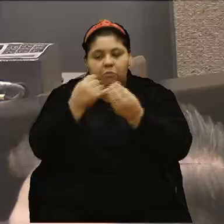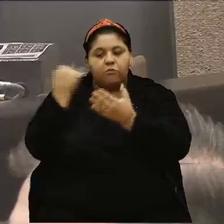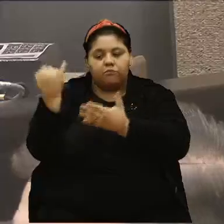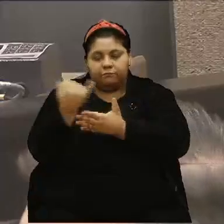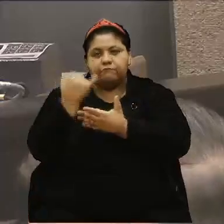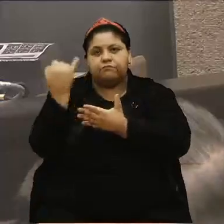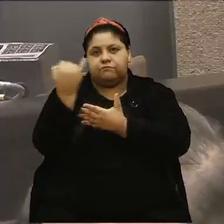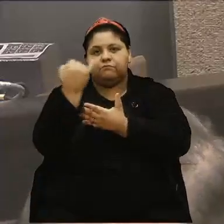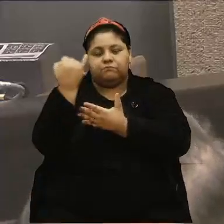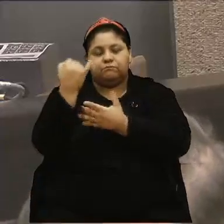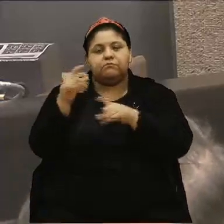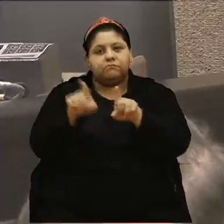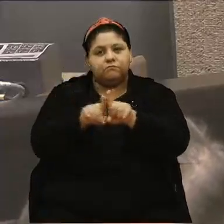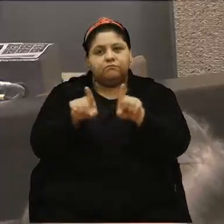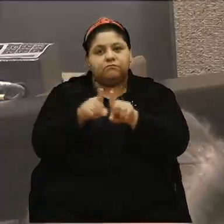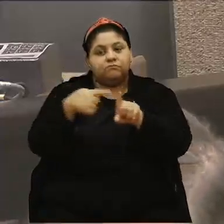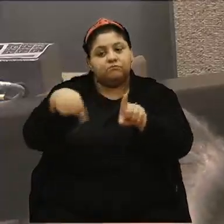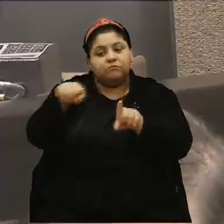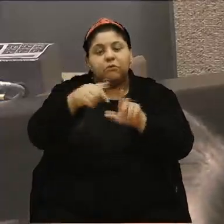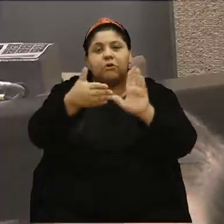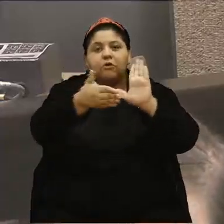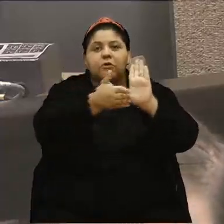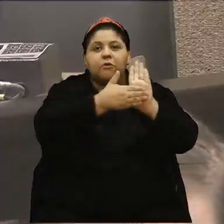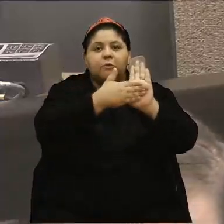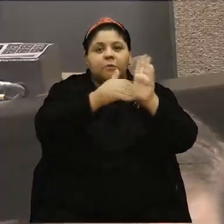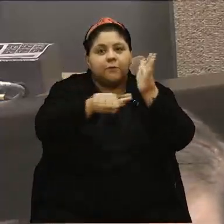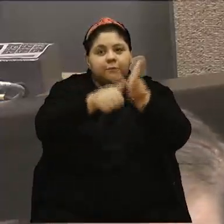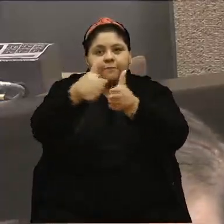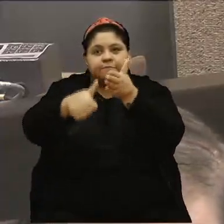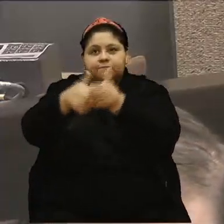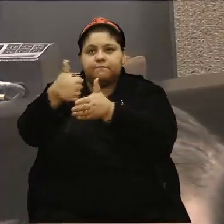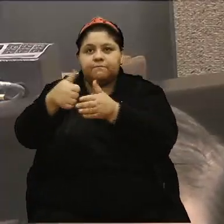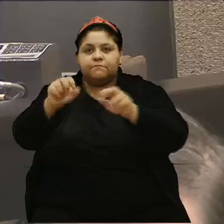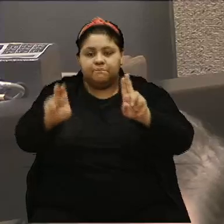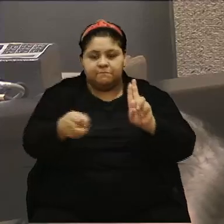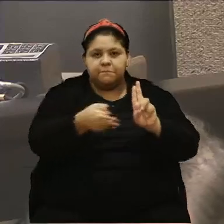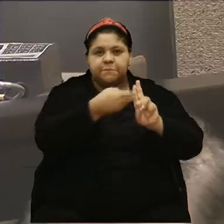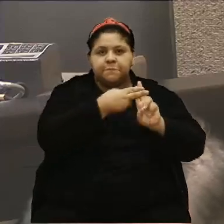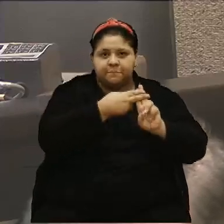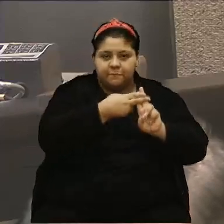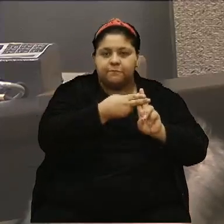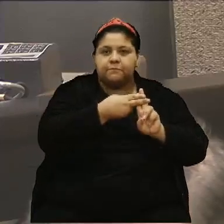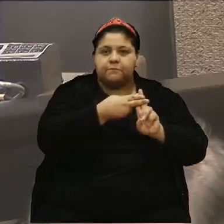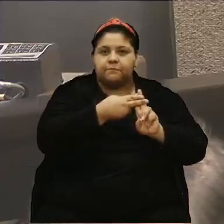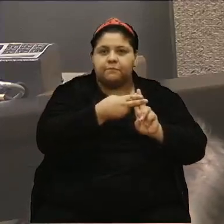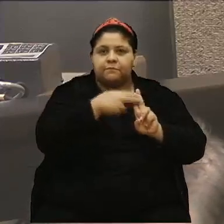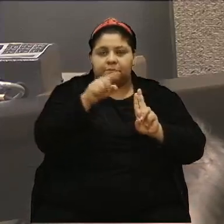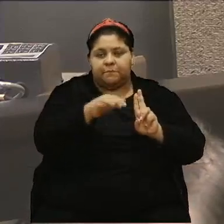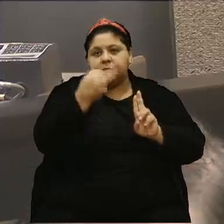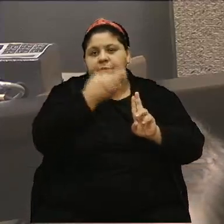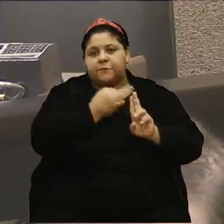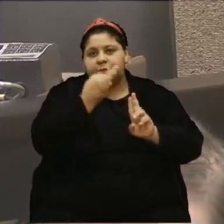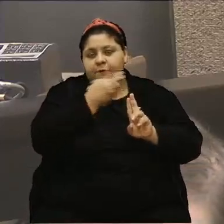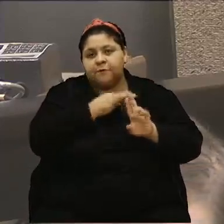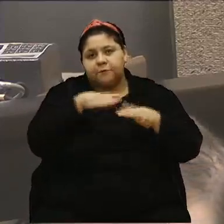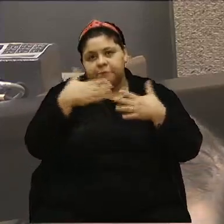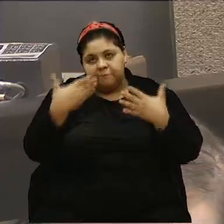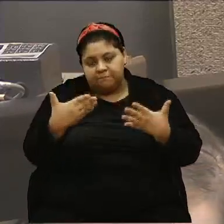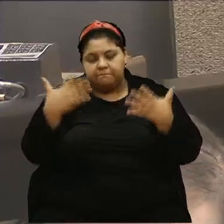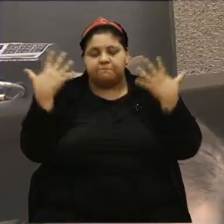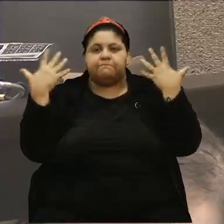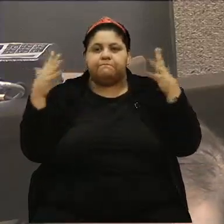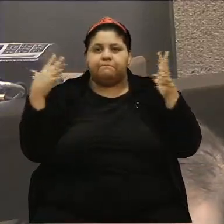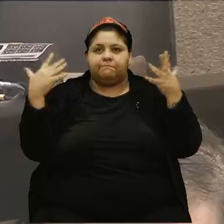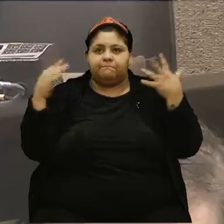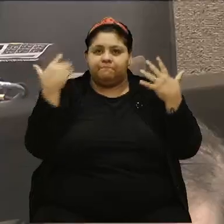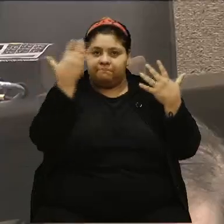relevante, inclusive para a gente propor melhorias no Sistema Único de Saúde do nosso município. Então, parabenizar